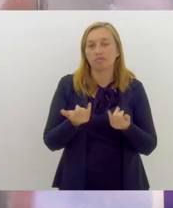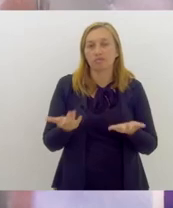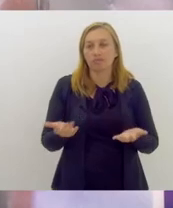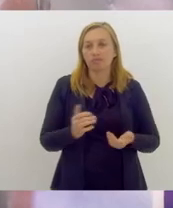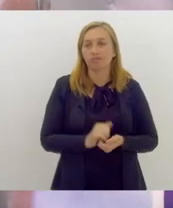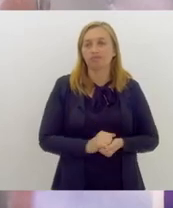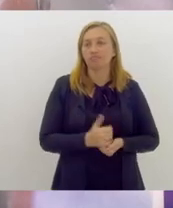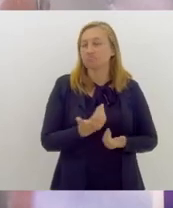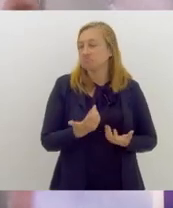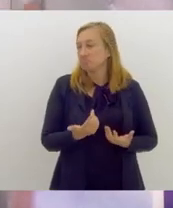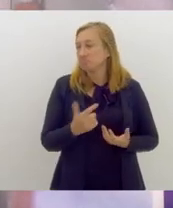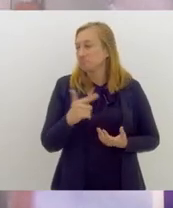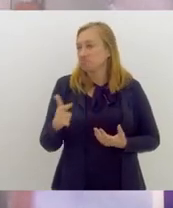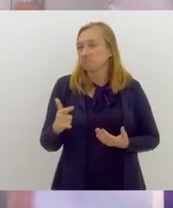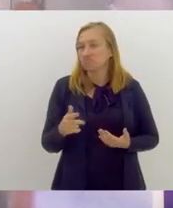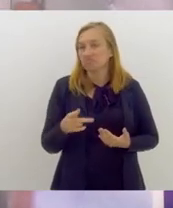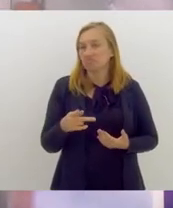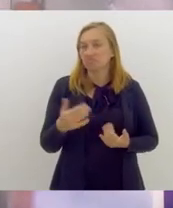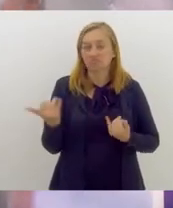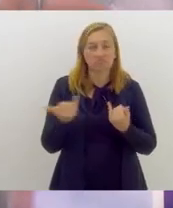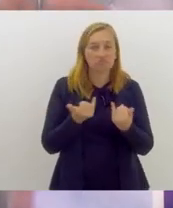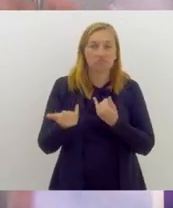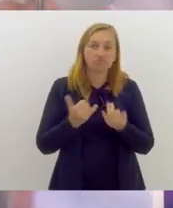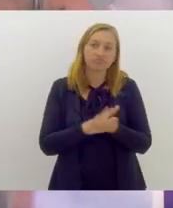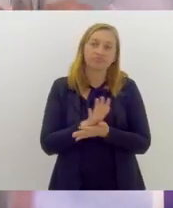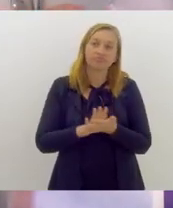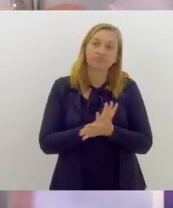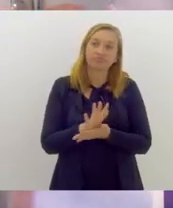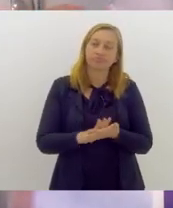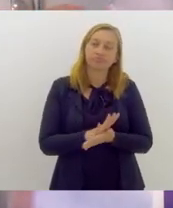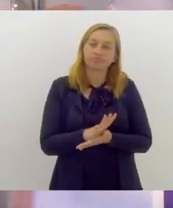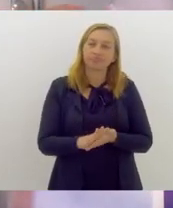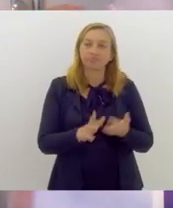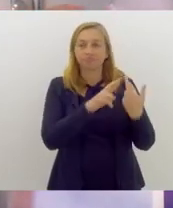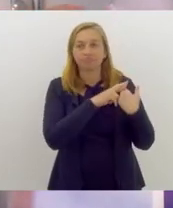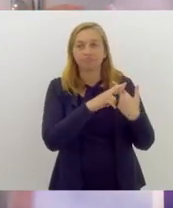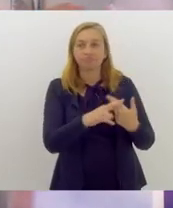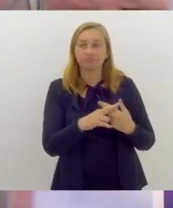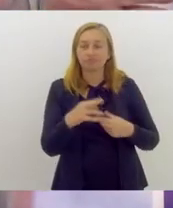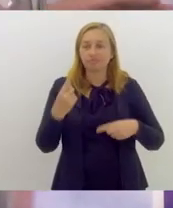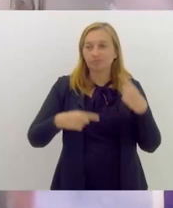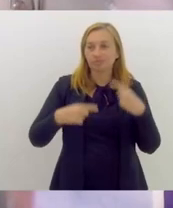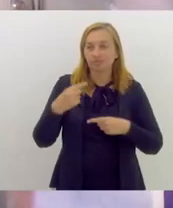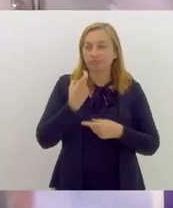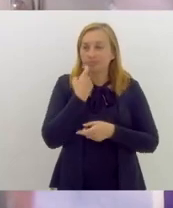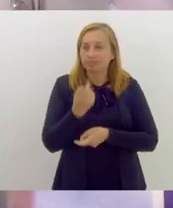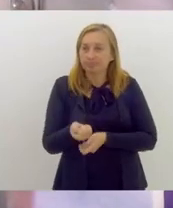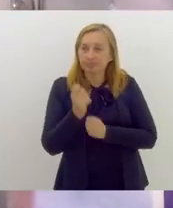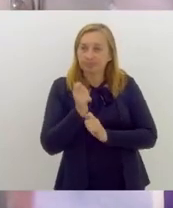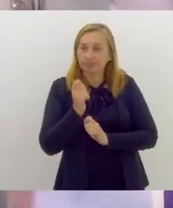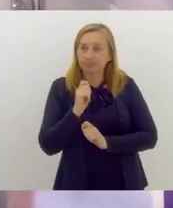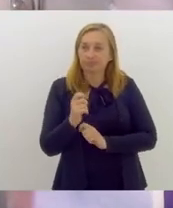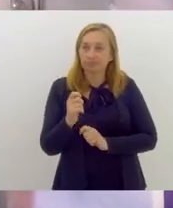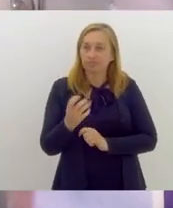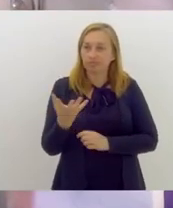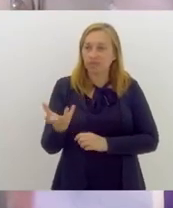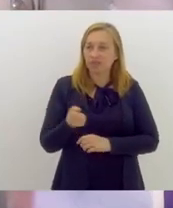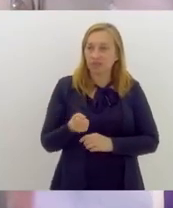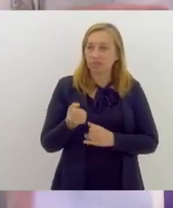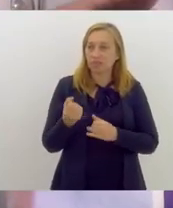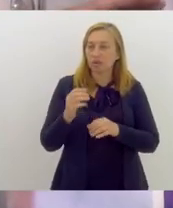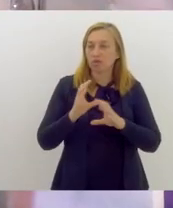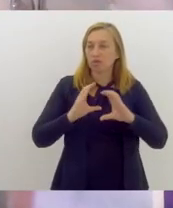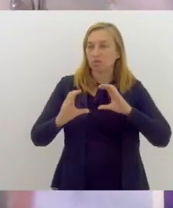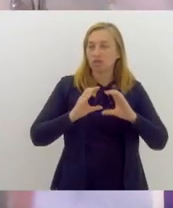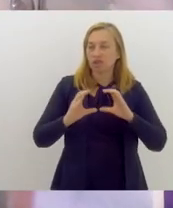há sequer nenhum pronunciamento uma vez que o órgão responsável pela política acúscula e Pesqueira não recebeu nenhum tipo de comunicado